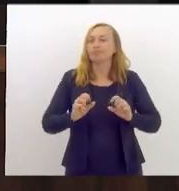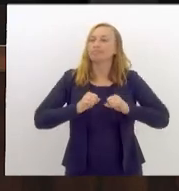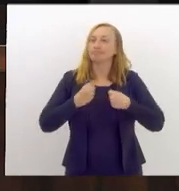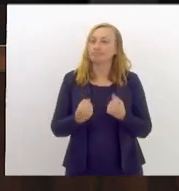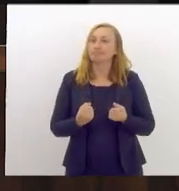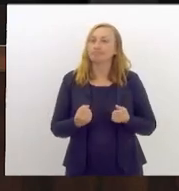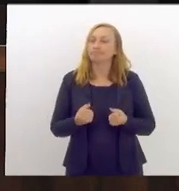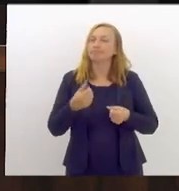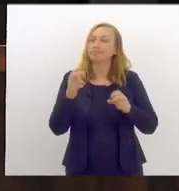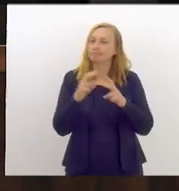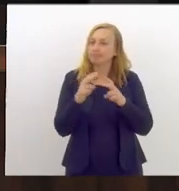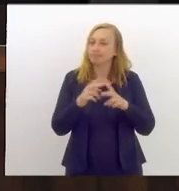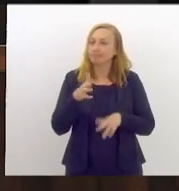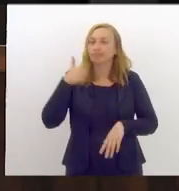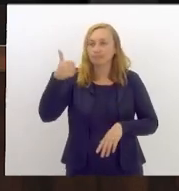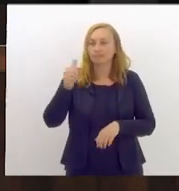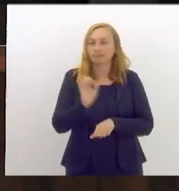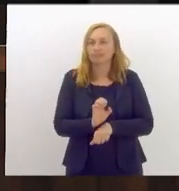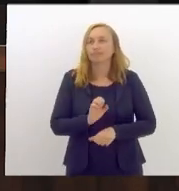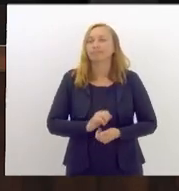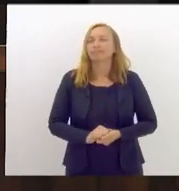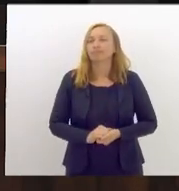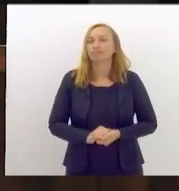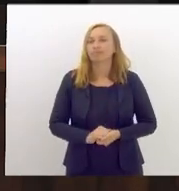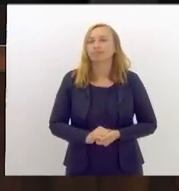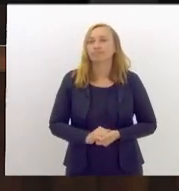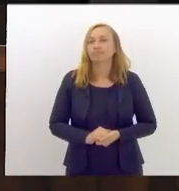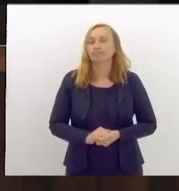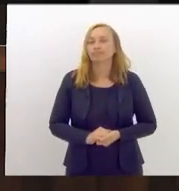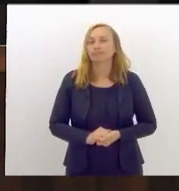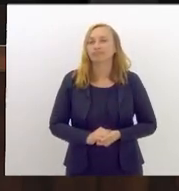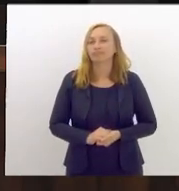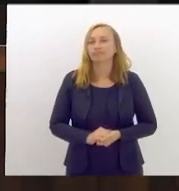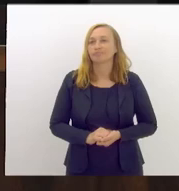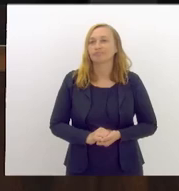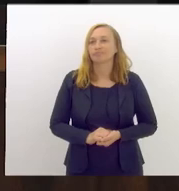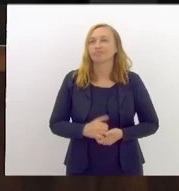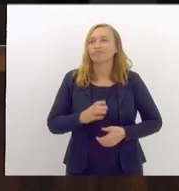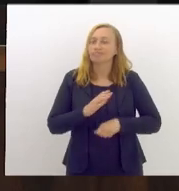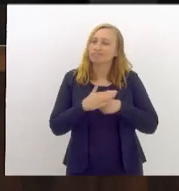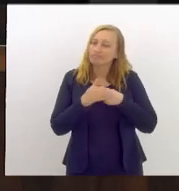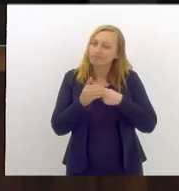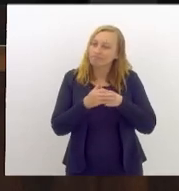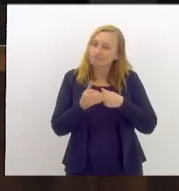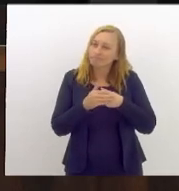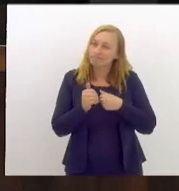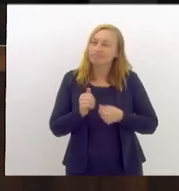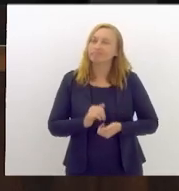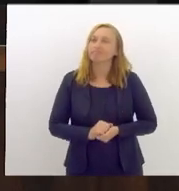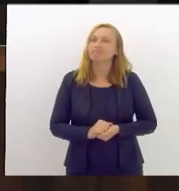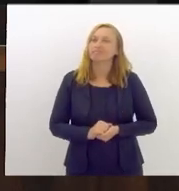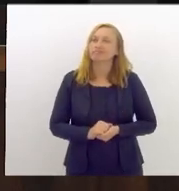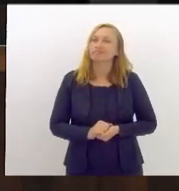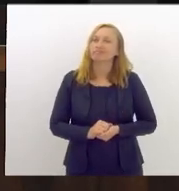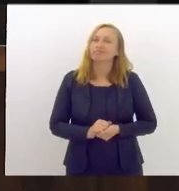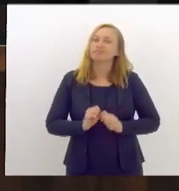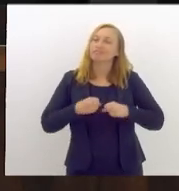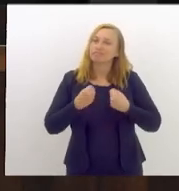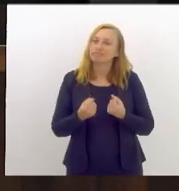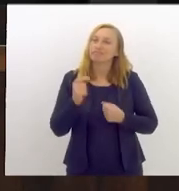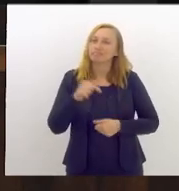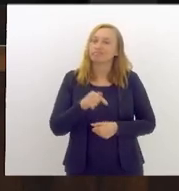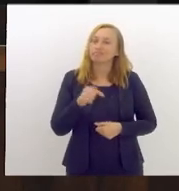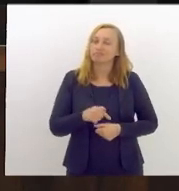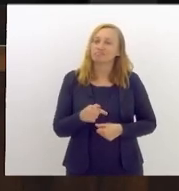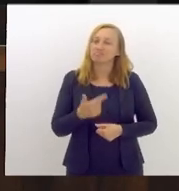determinação para brigar para o melhor para o estado Tenho muito carinho muita muita dedicação aqui